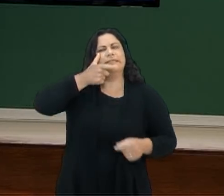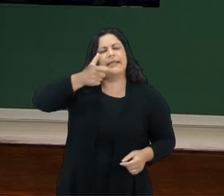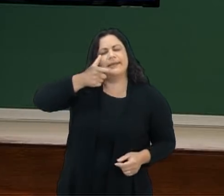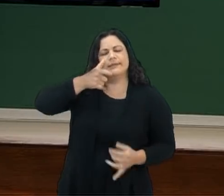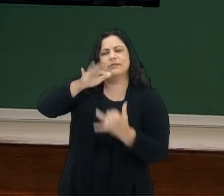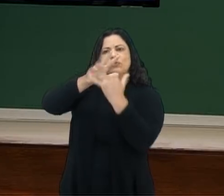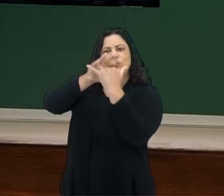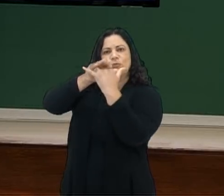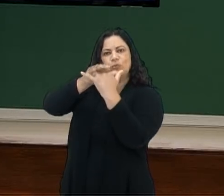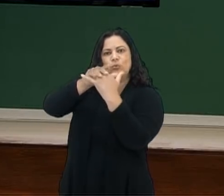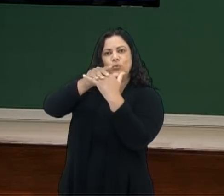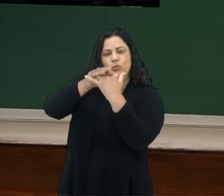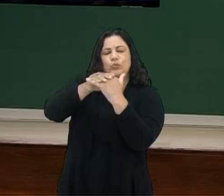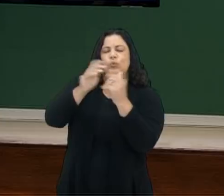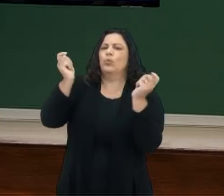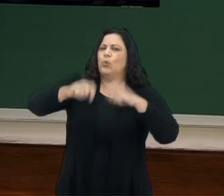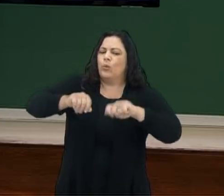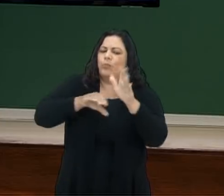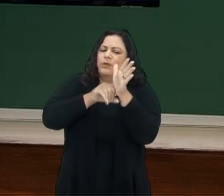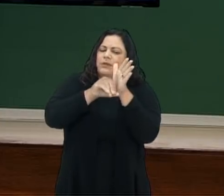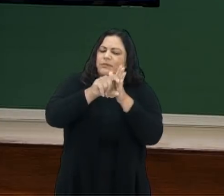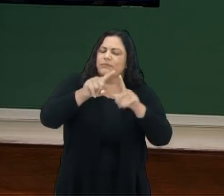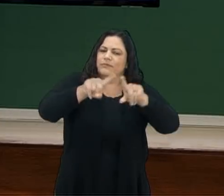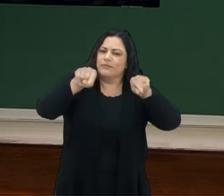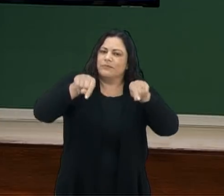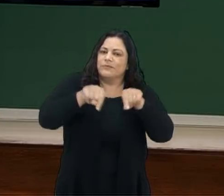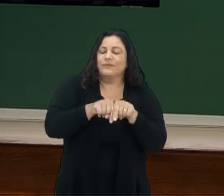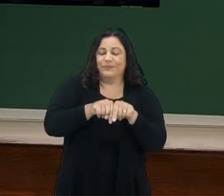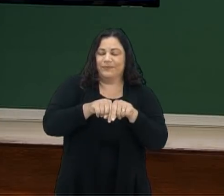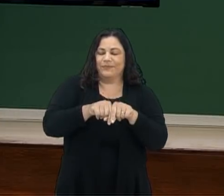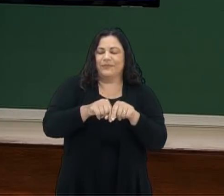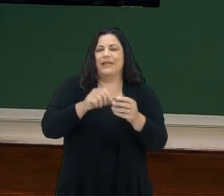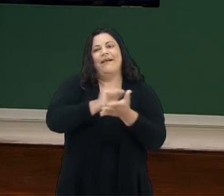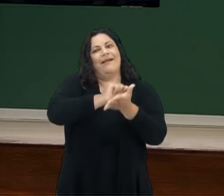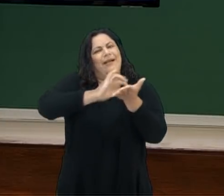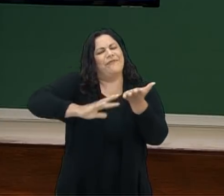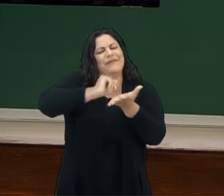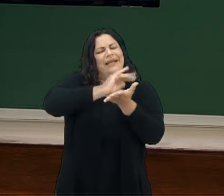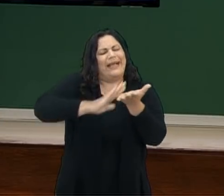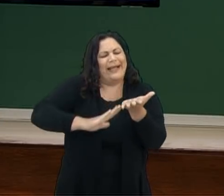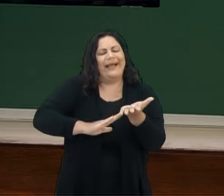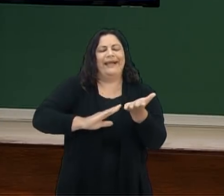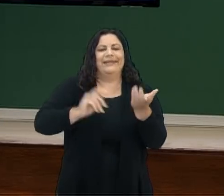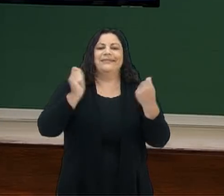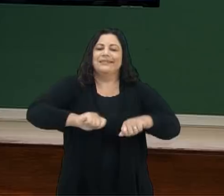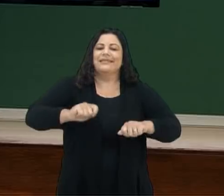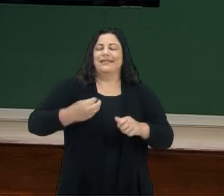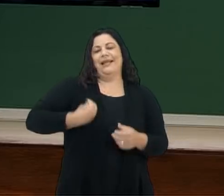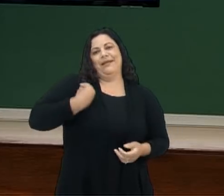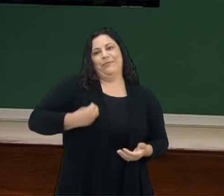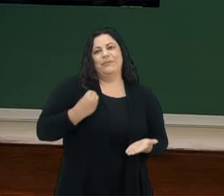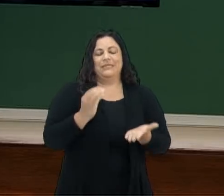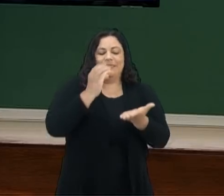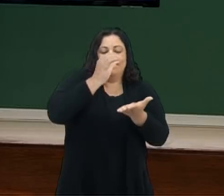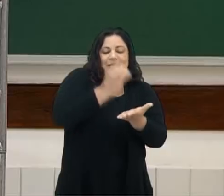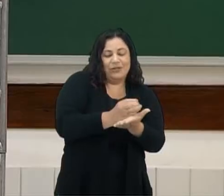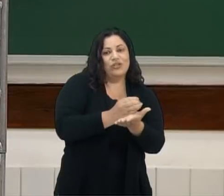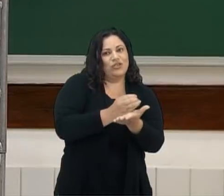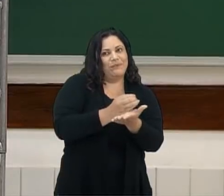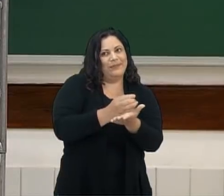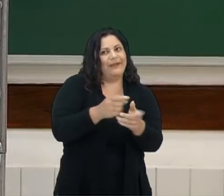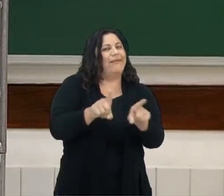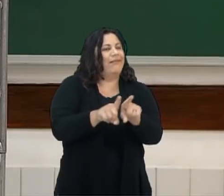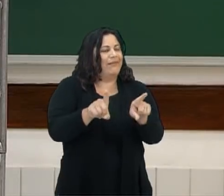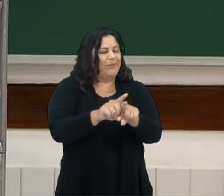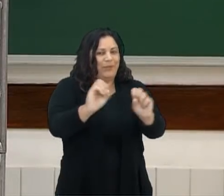Classroom, por favor, faça todas as atividades. Não esqueça de marcar presença todos os dias nas aulas, certo? Muito bem. Estamos aqui